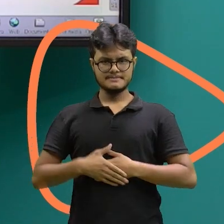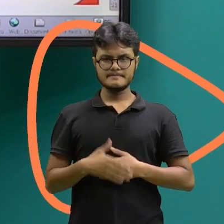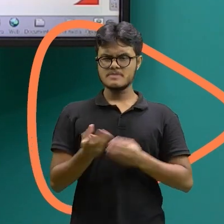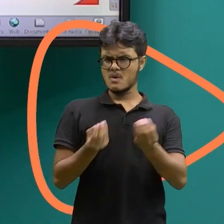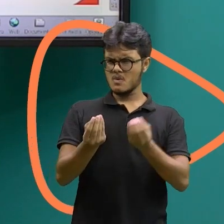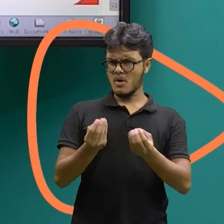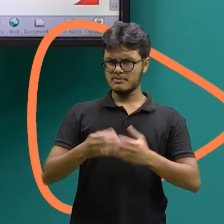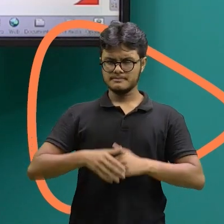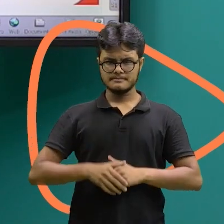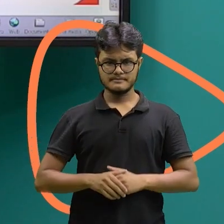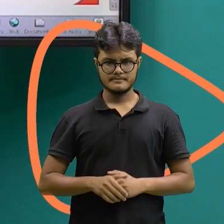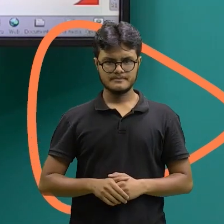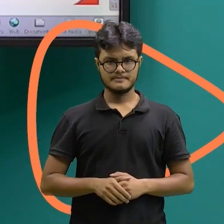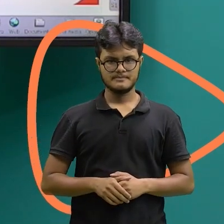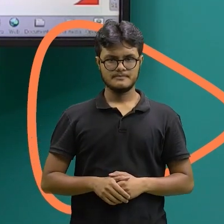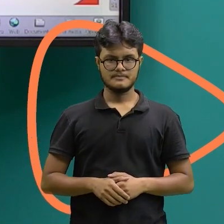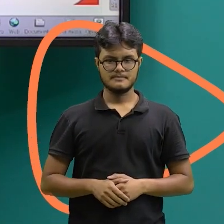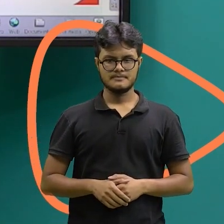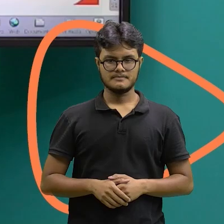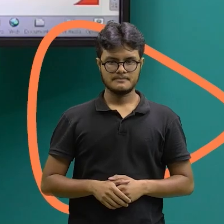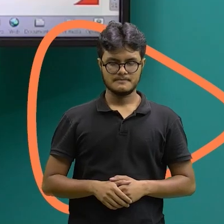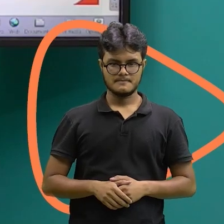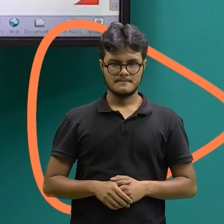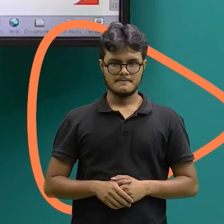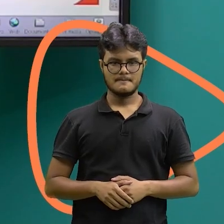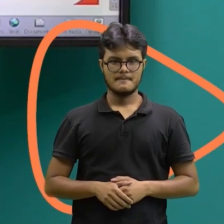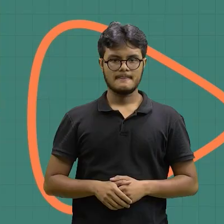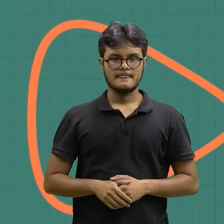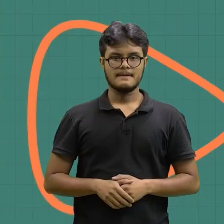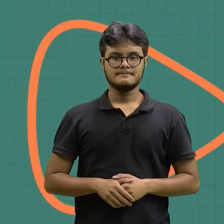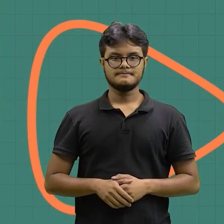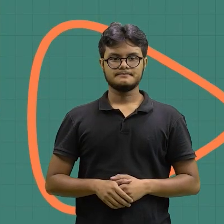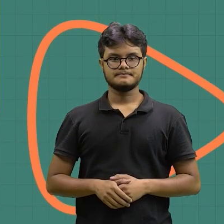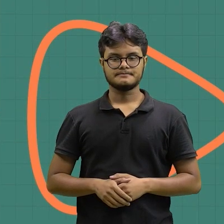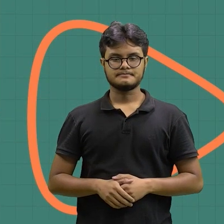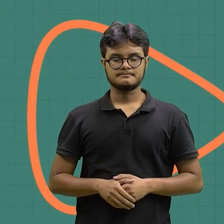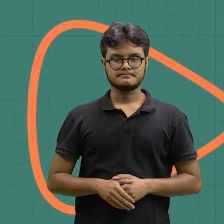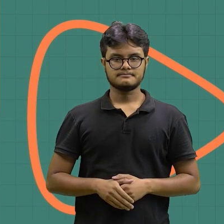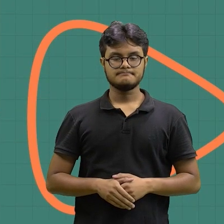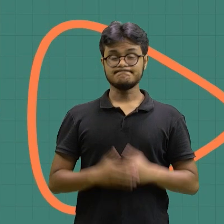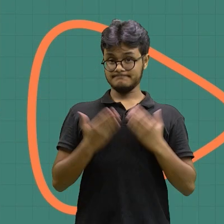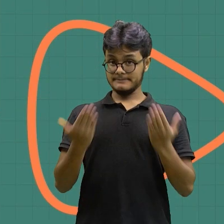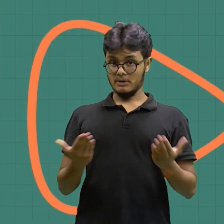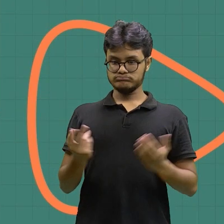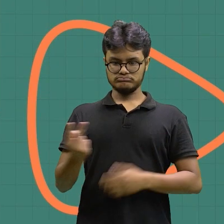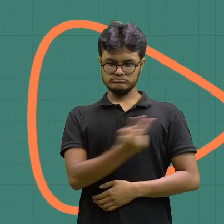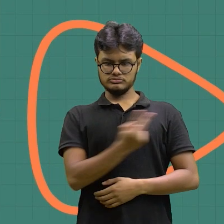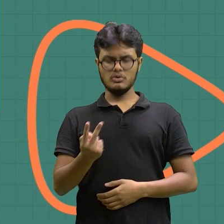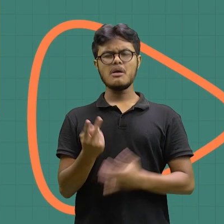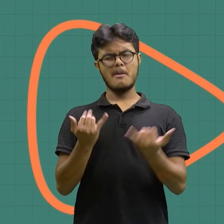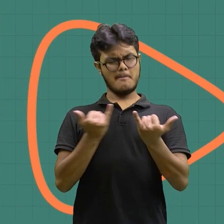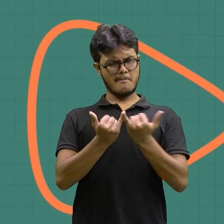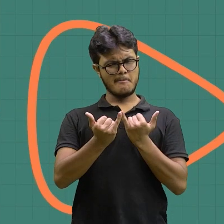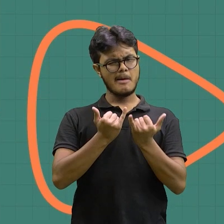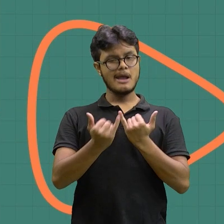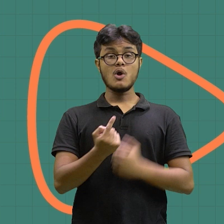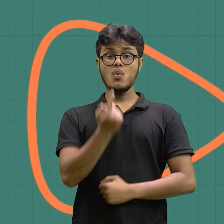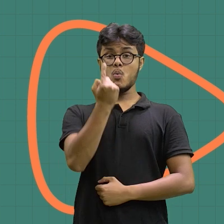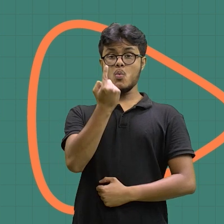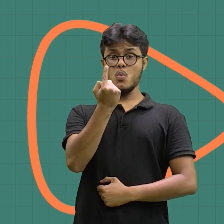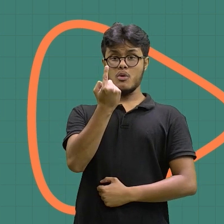e eletrização por indução? A semelhança entre os dois é que pelo menos um dos corpos tem que